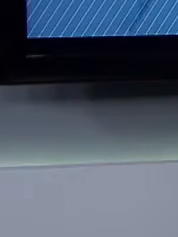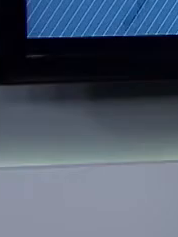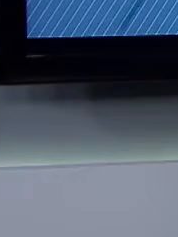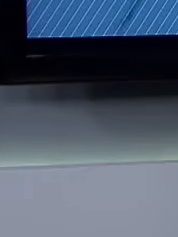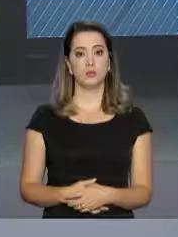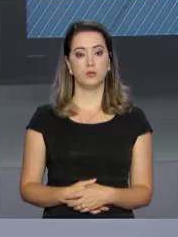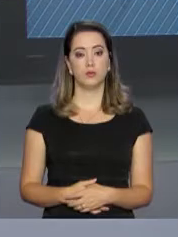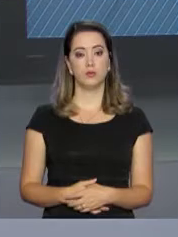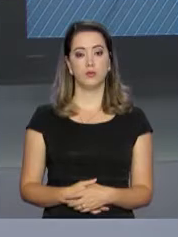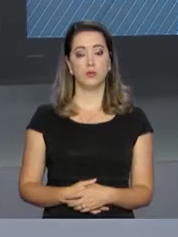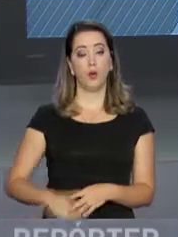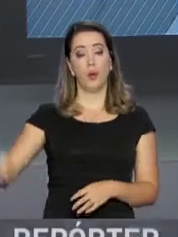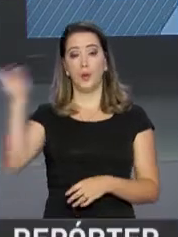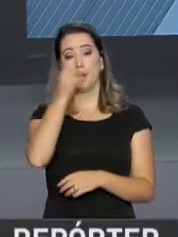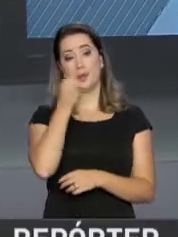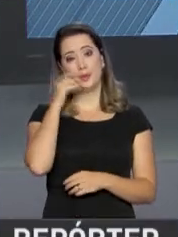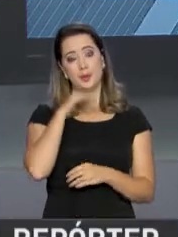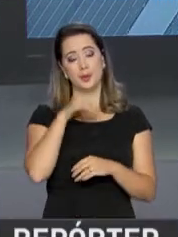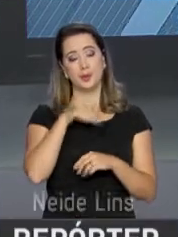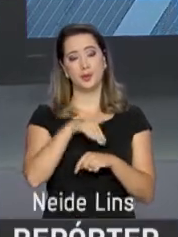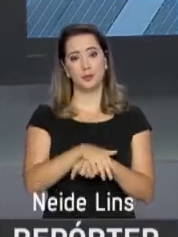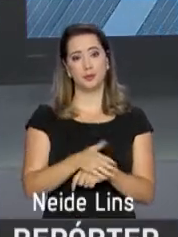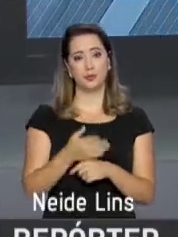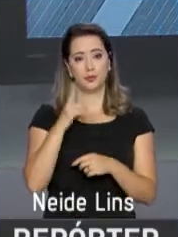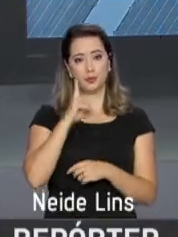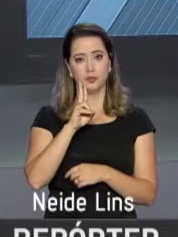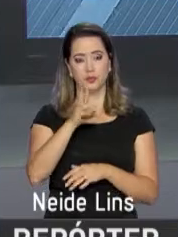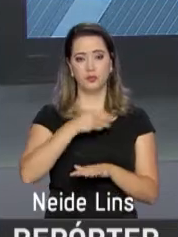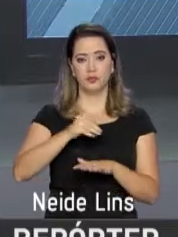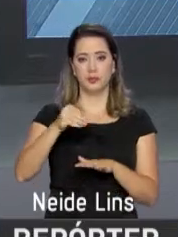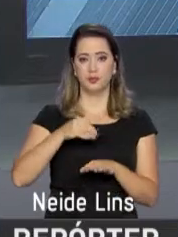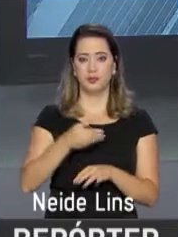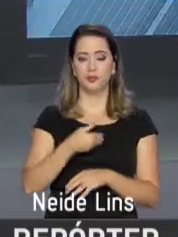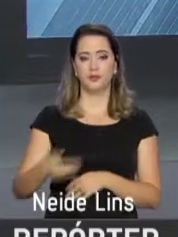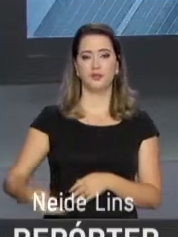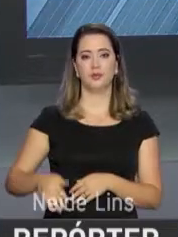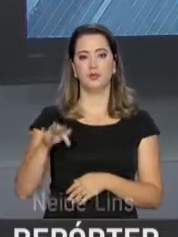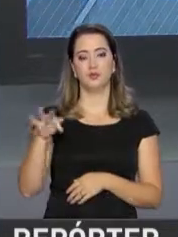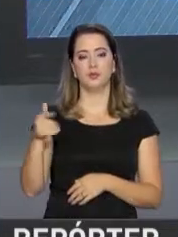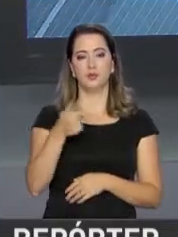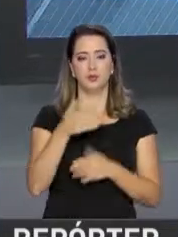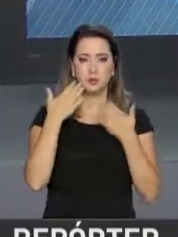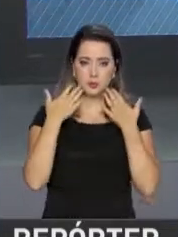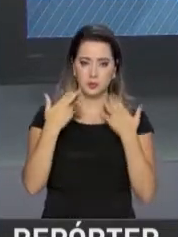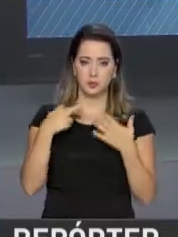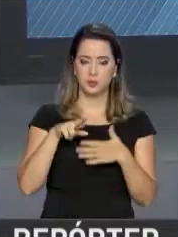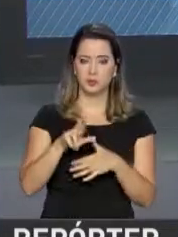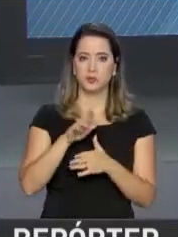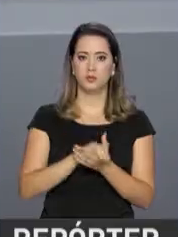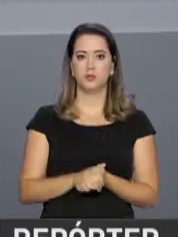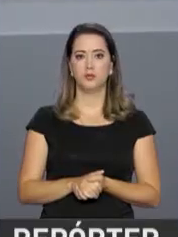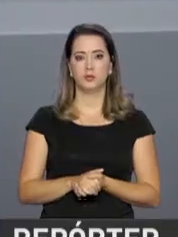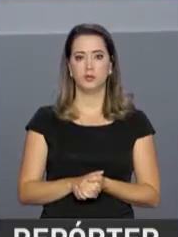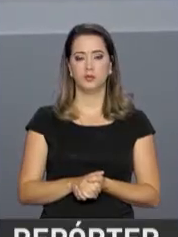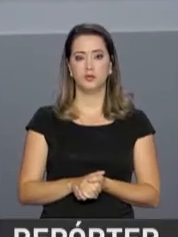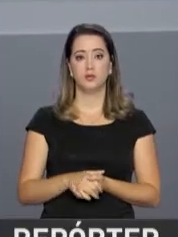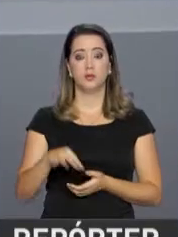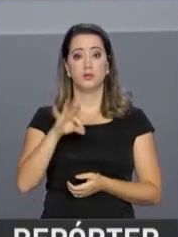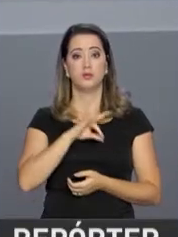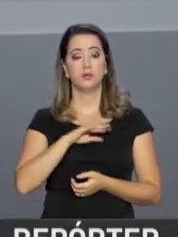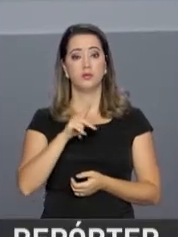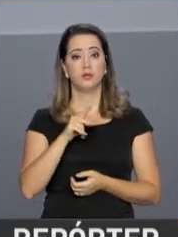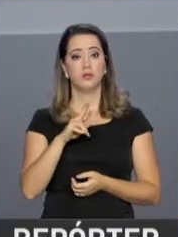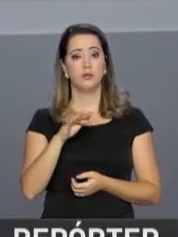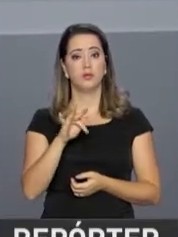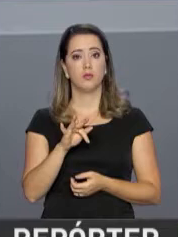olá boa noite a companhia agora as notícias do governo federal em mais uma edição do repórter nbr a polícia